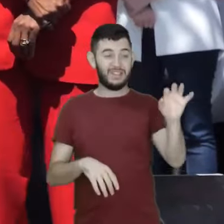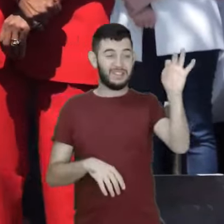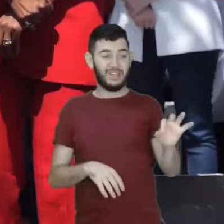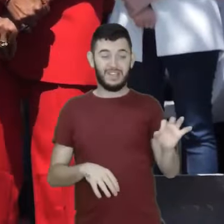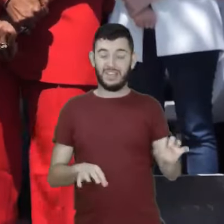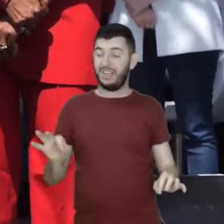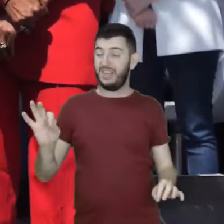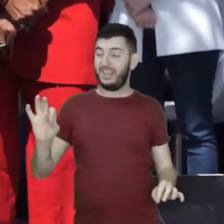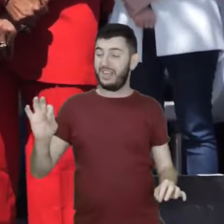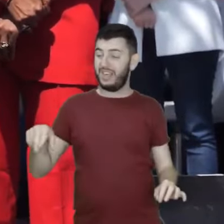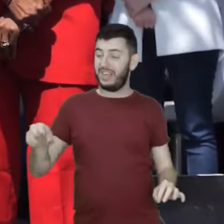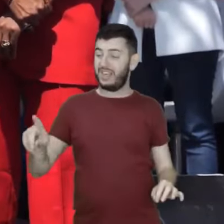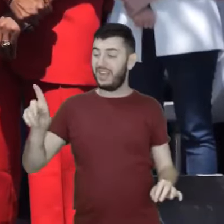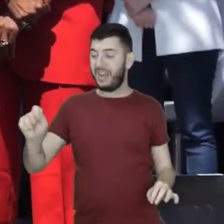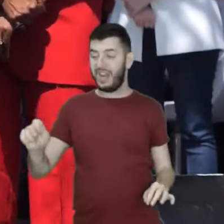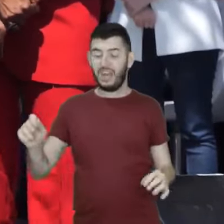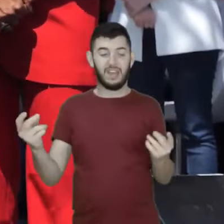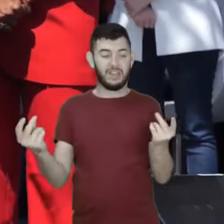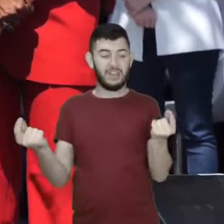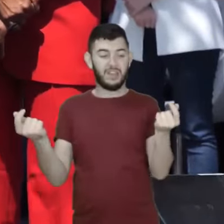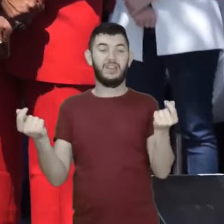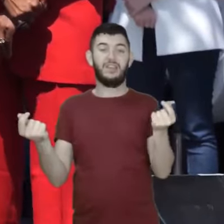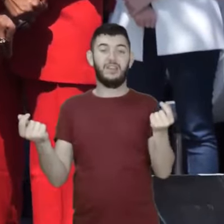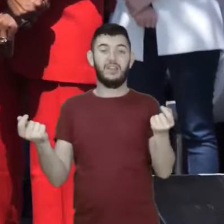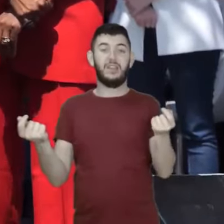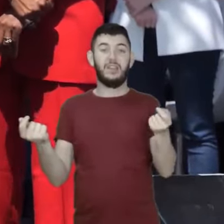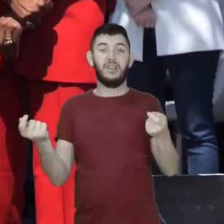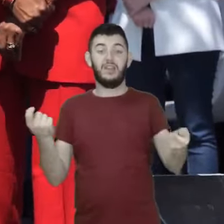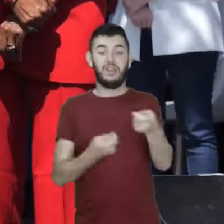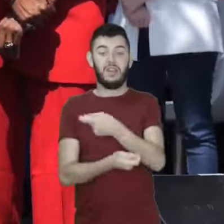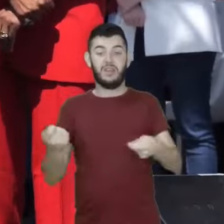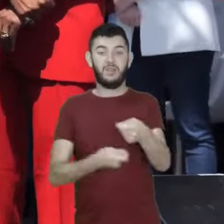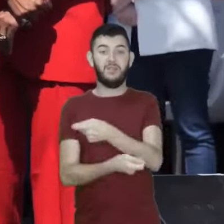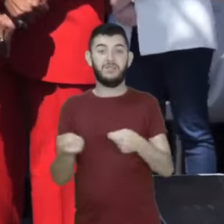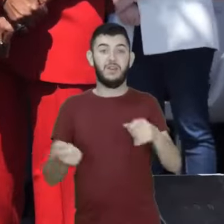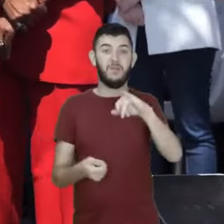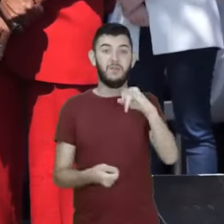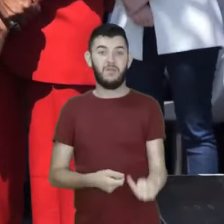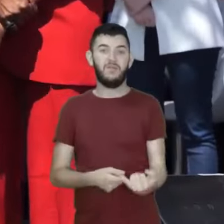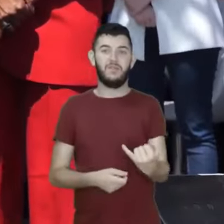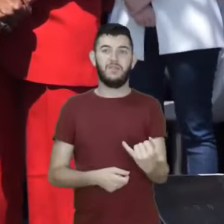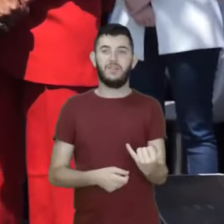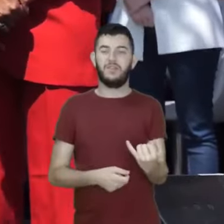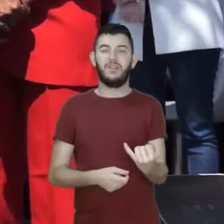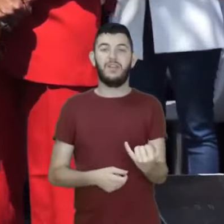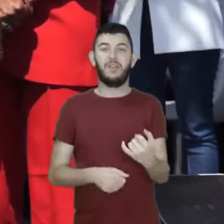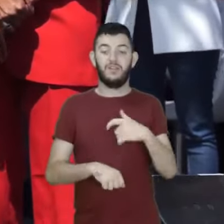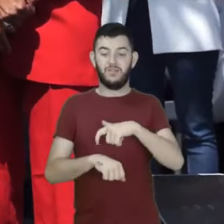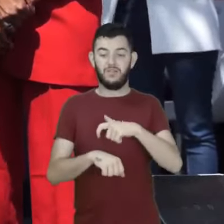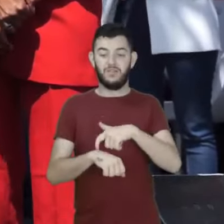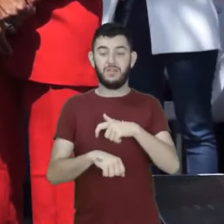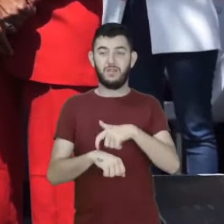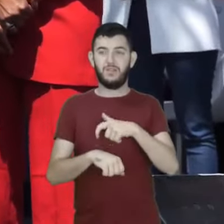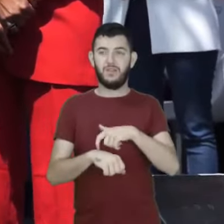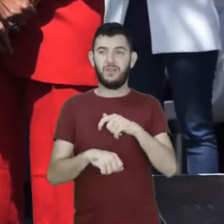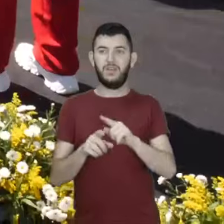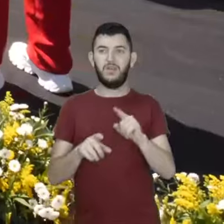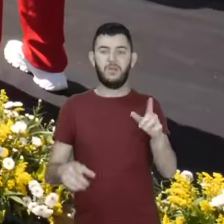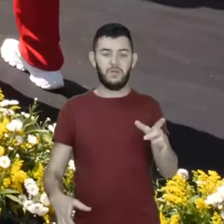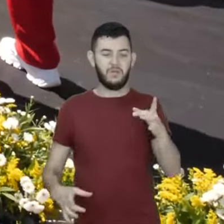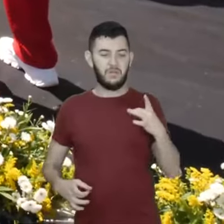de negociar extraordinária. Então, quando eu tomei posse, eu resolvi dizer, se